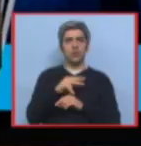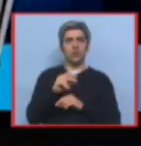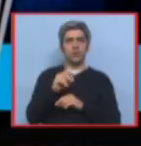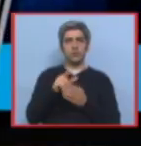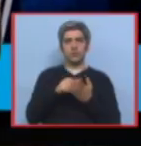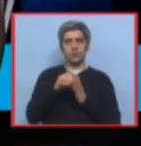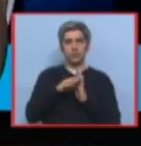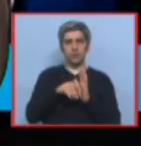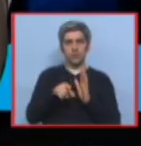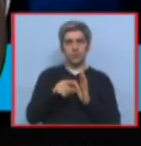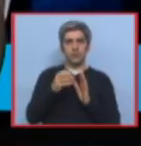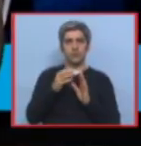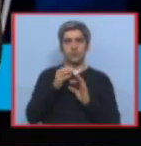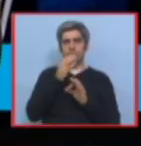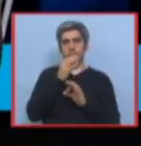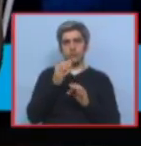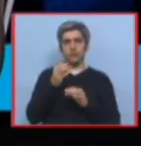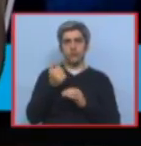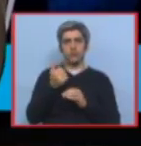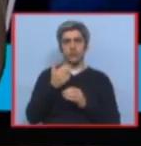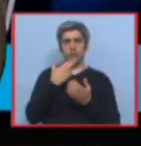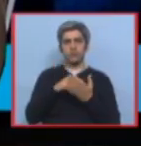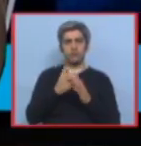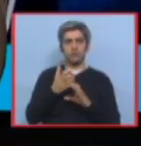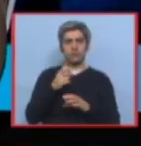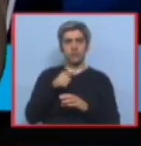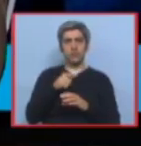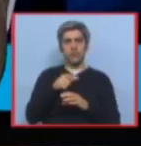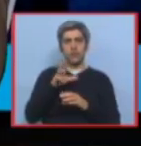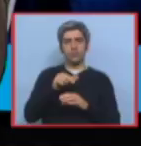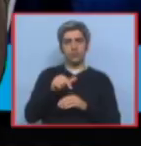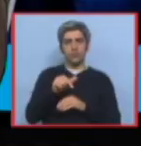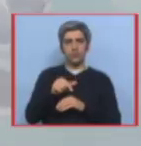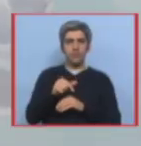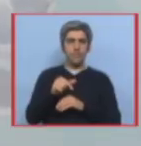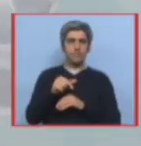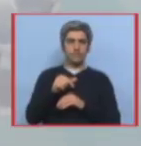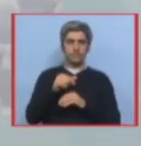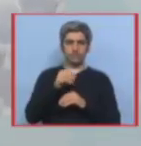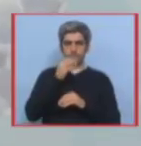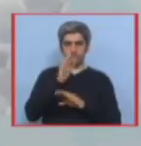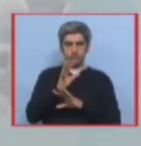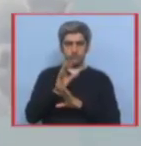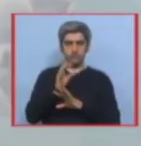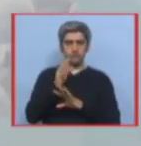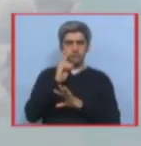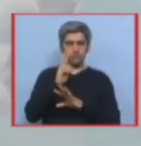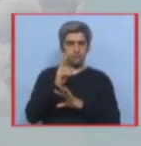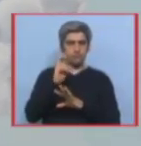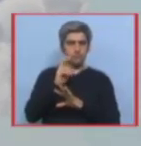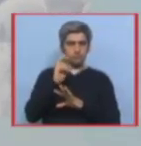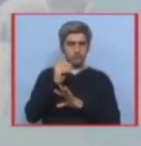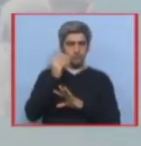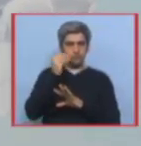no nosso programa, e que foi realmente de realce. Esta jornada aqui em Lisboa, não lhe vou pedir para falar dela, mas vamos ver e